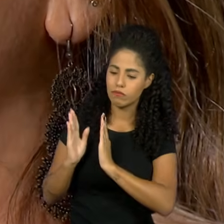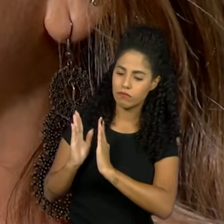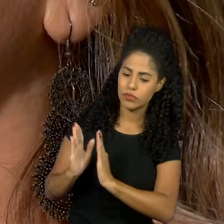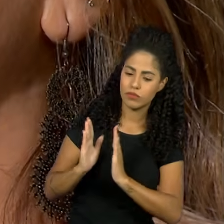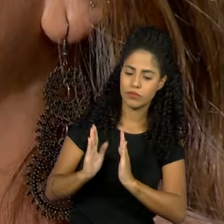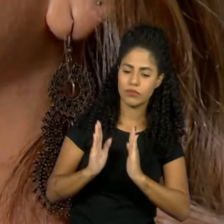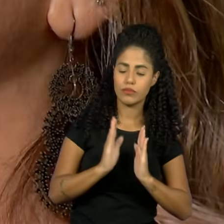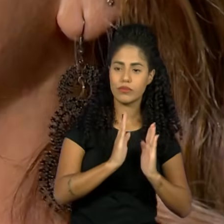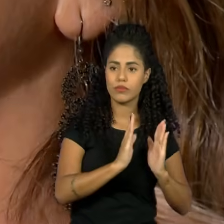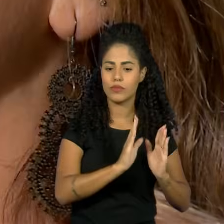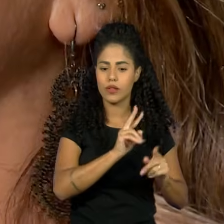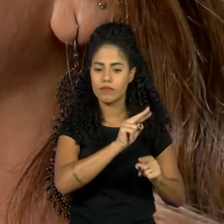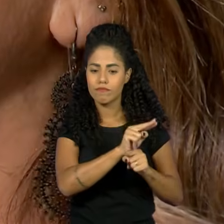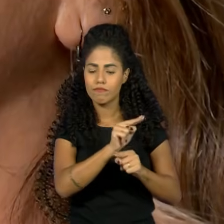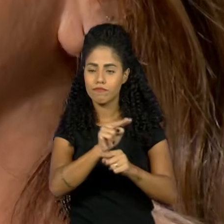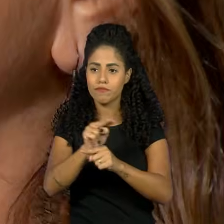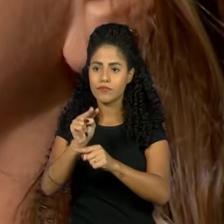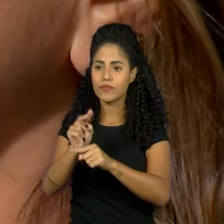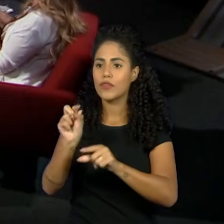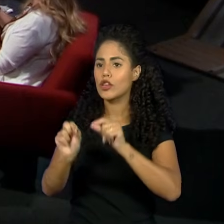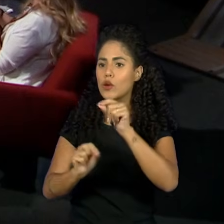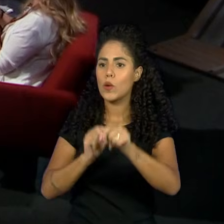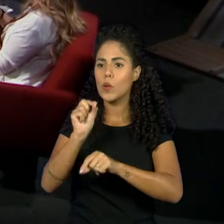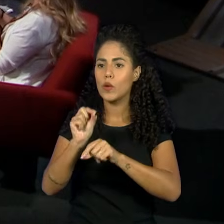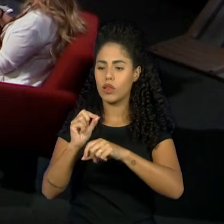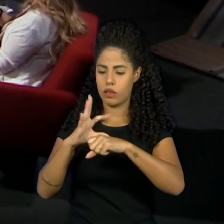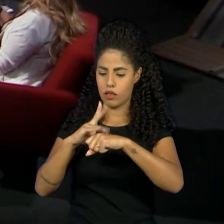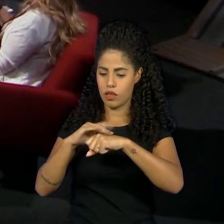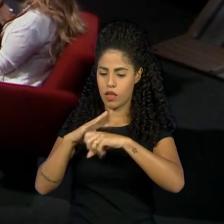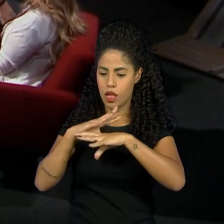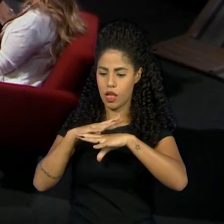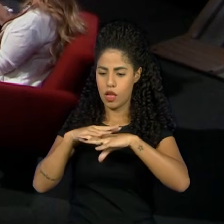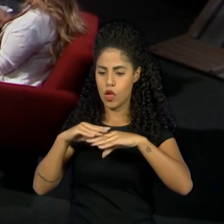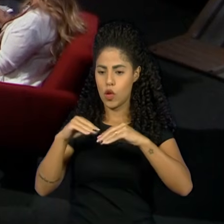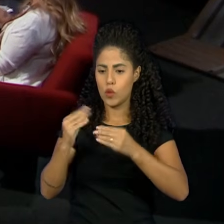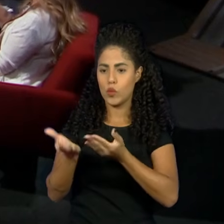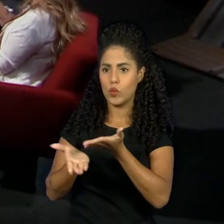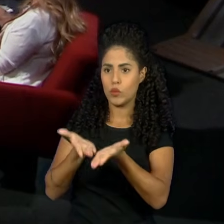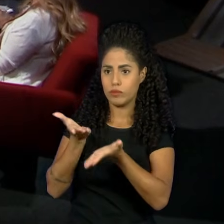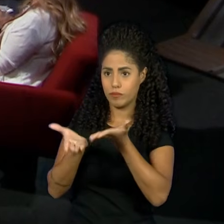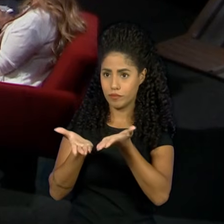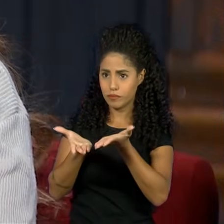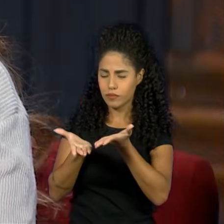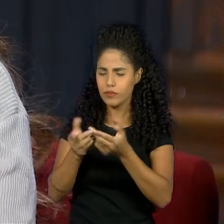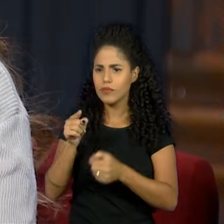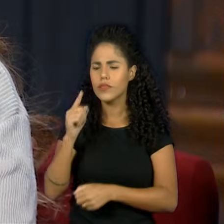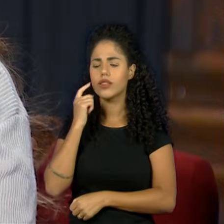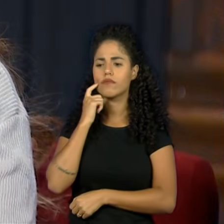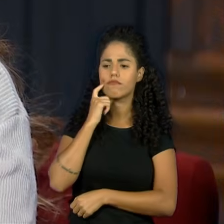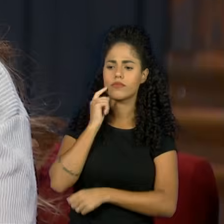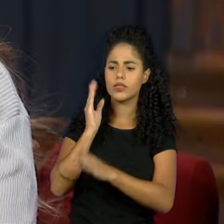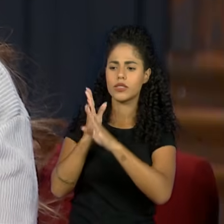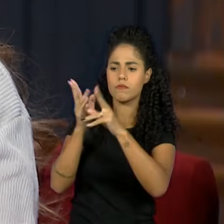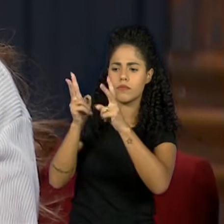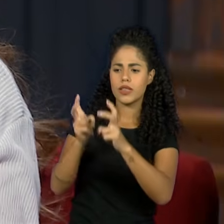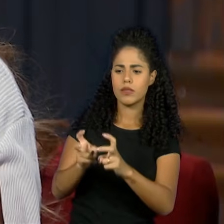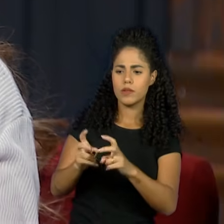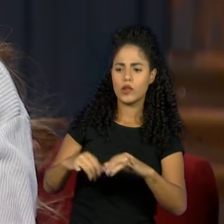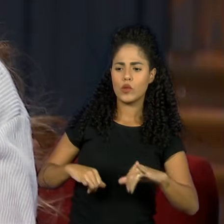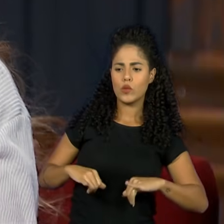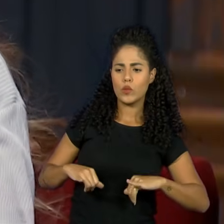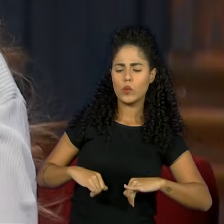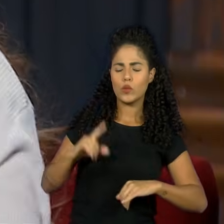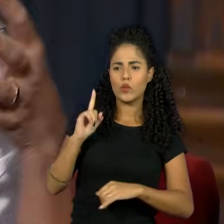do cuidado está direcionado a tratar uma doença. E a partir do momento que você reconhece que tem sofrimento, você vai por